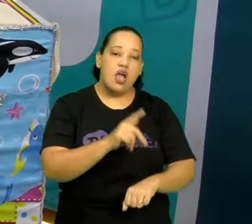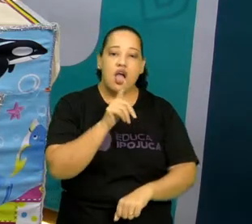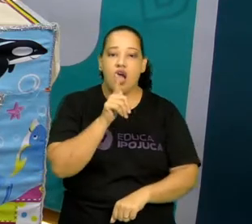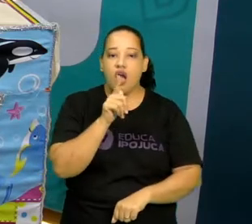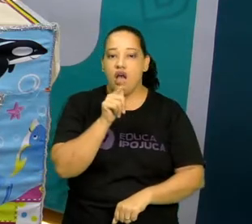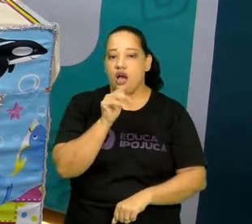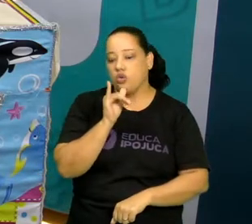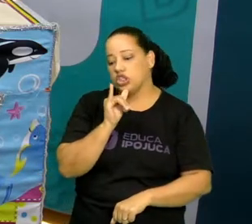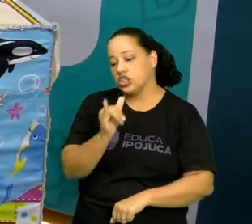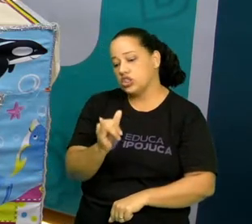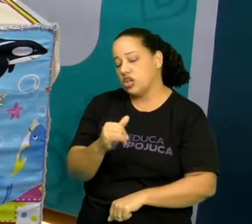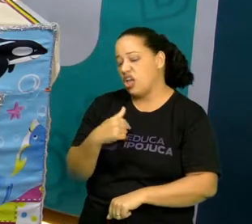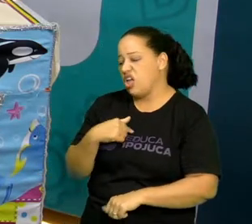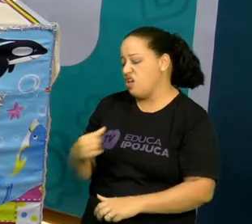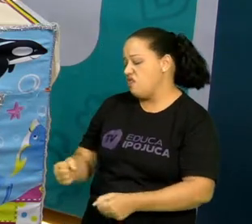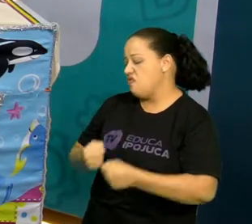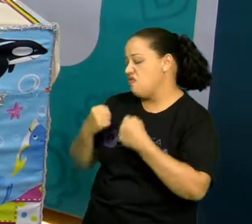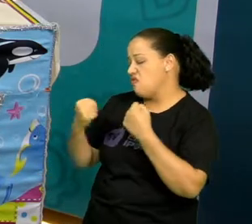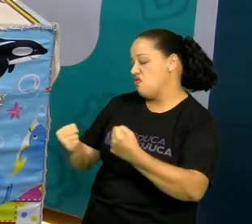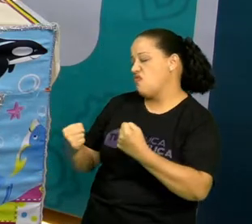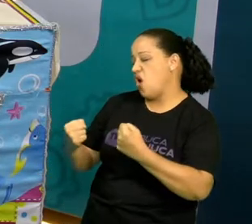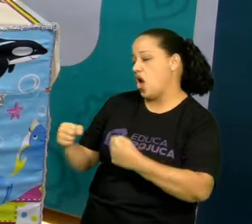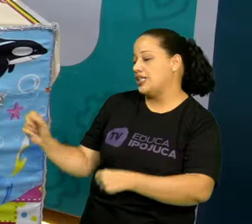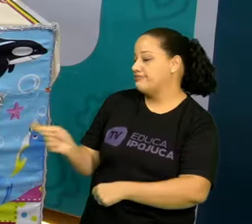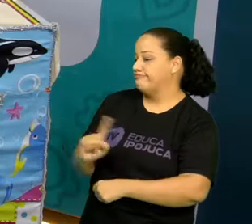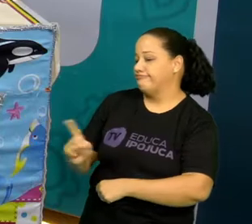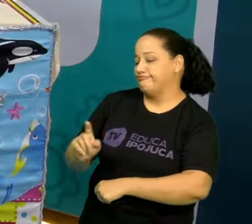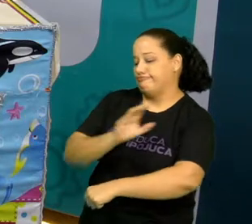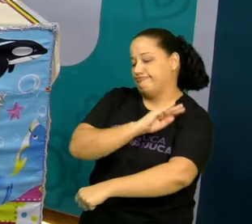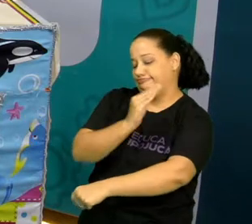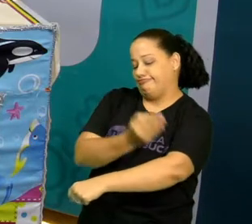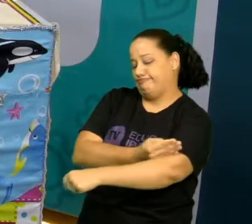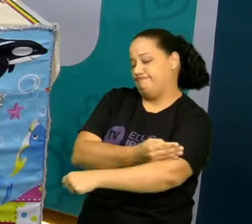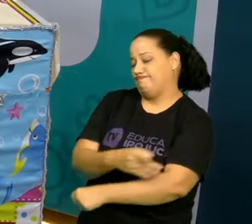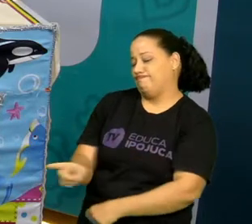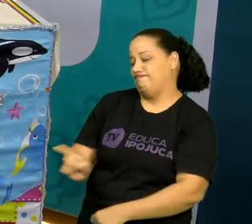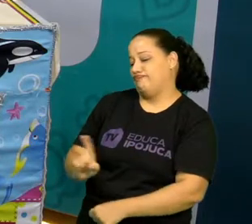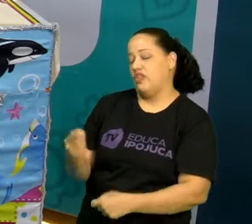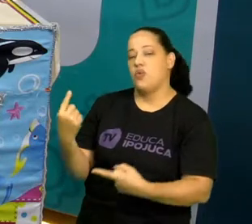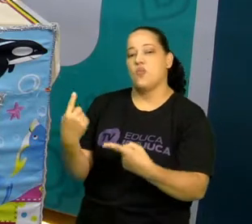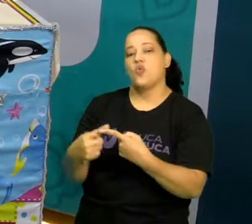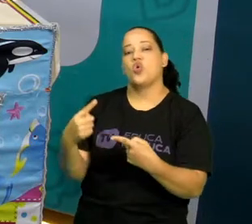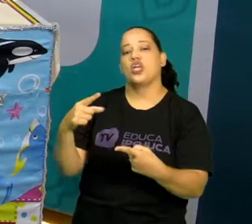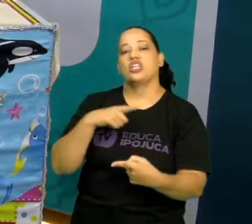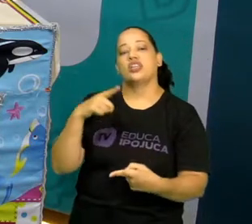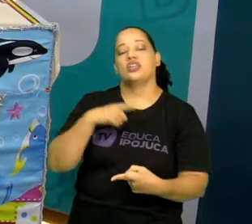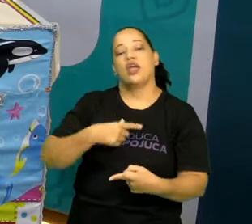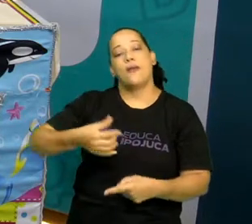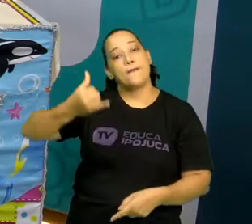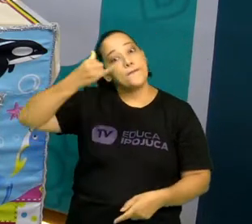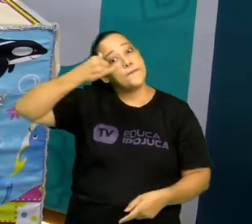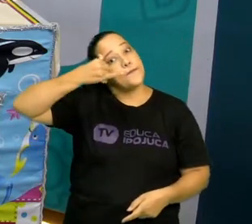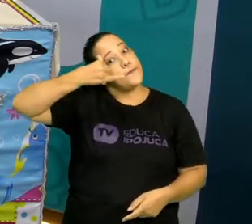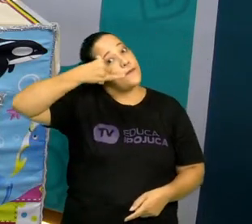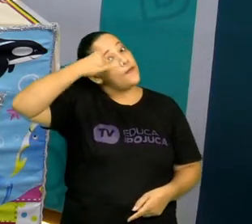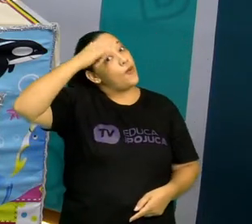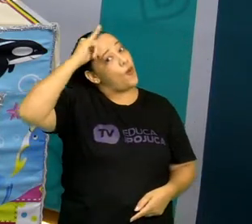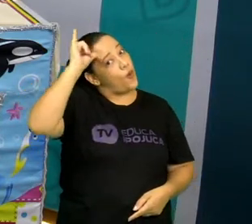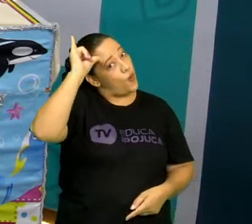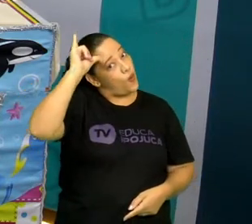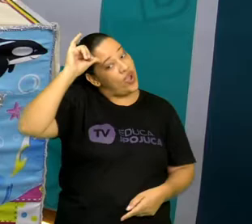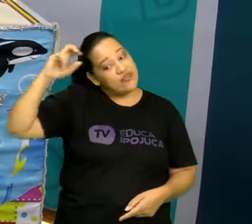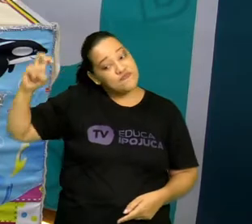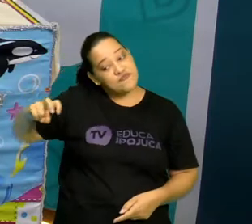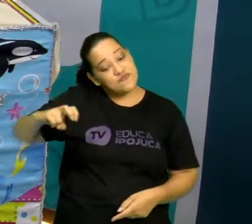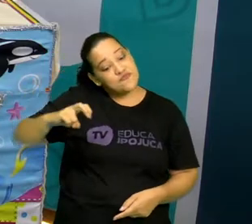diz que não é tão forte, crianças. Pois vem o boi e bebe a